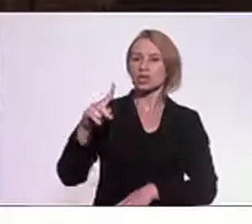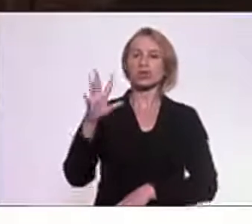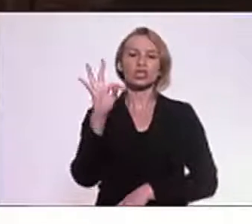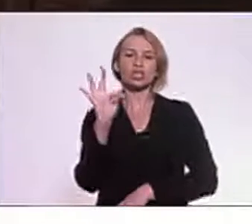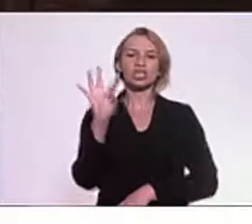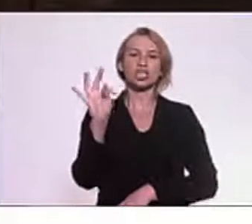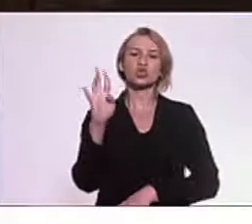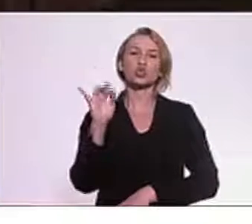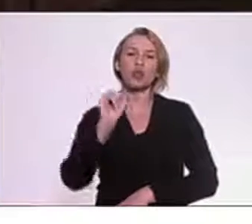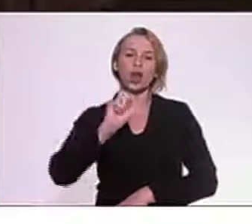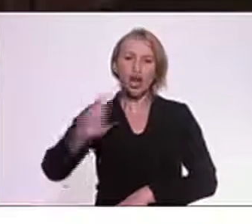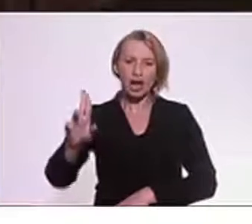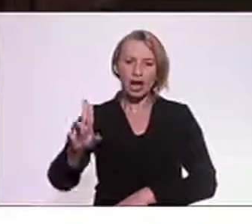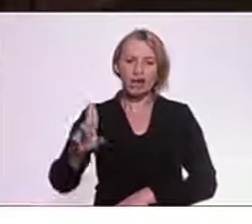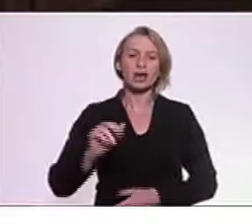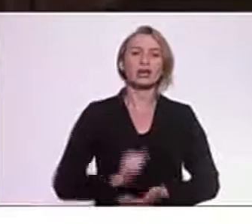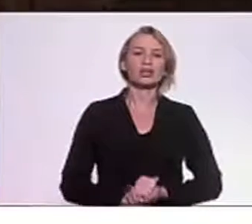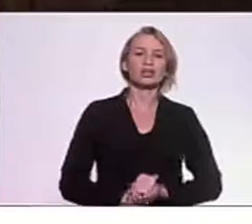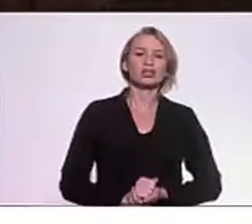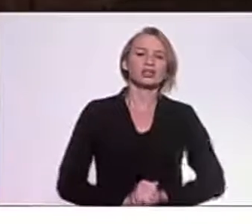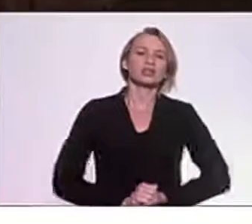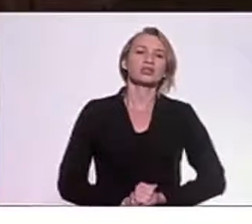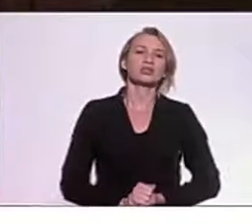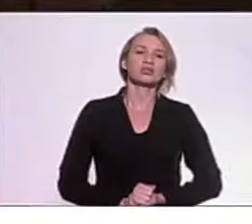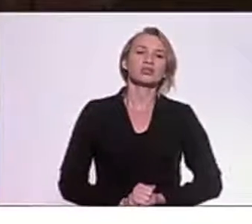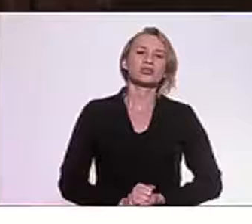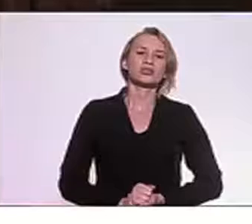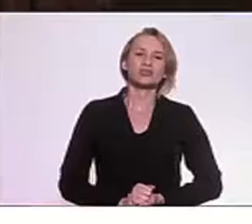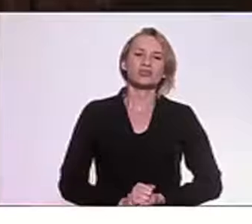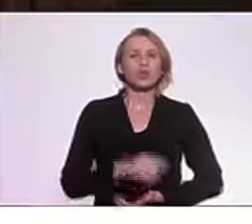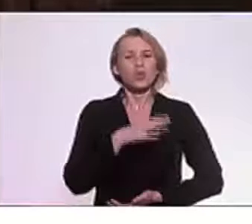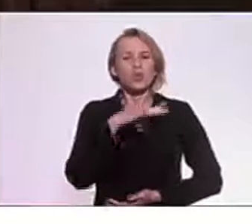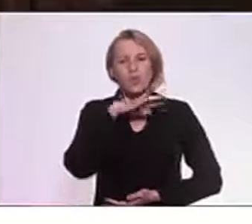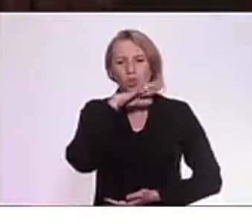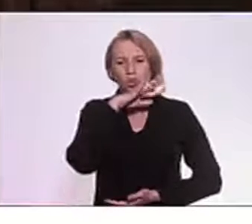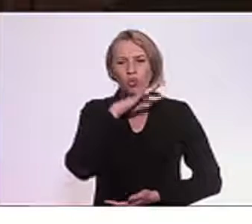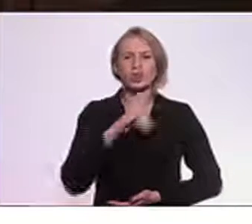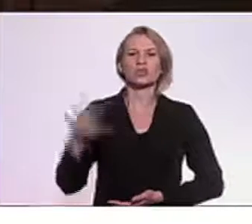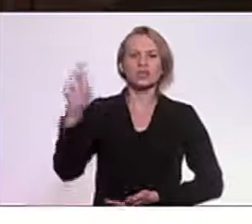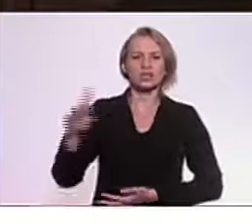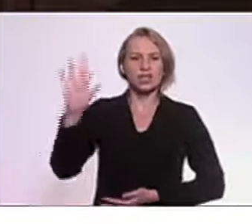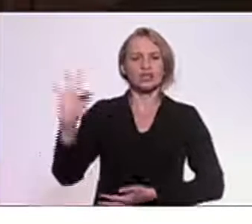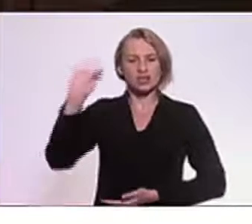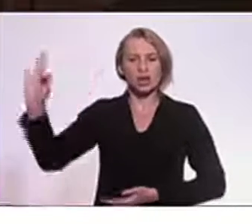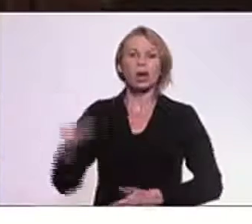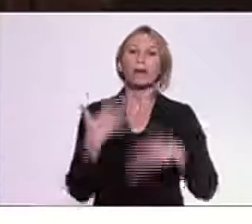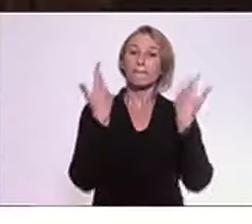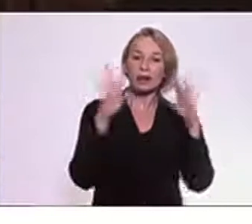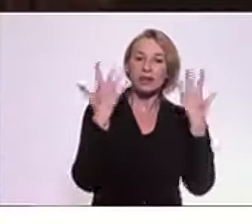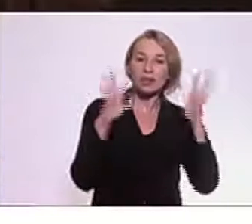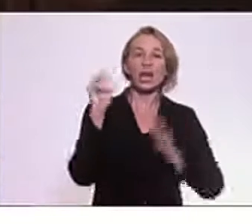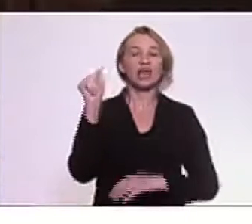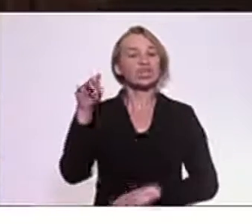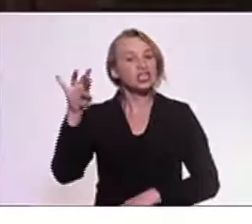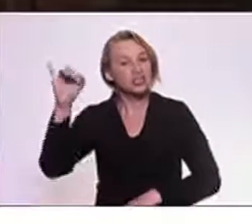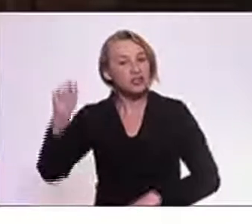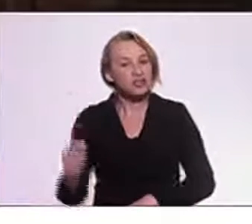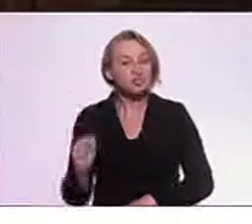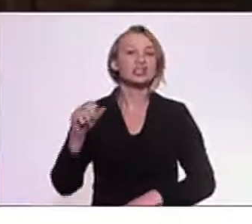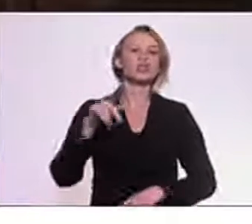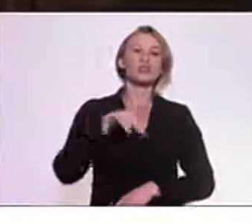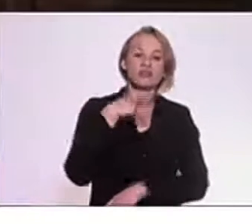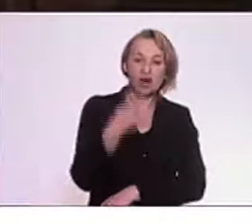as universidades federais, que são orgulho e patrimônio do Brasil, pela produção científica, pela formação de quadros, por docentes de alto nível